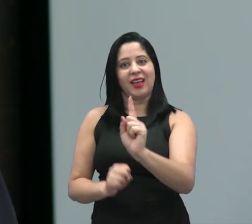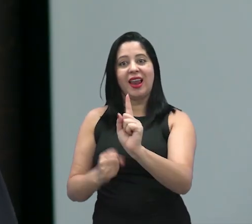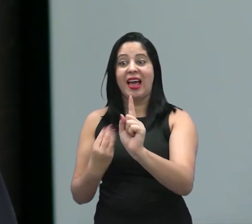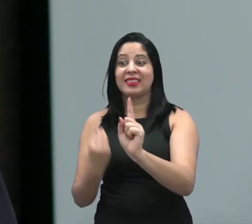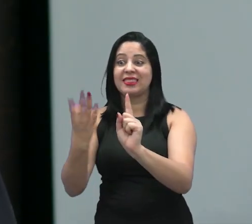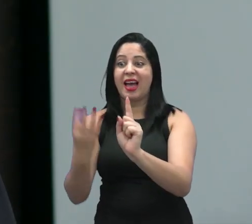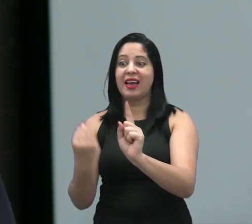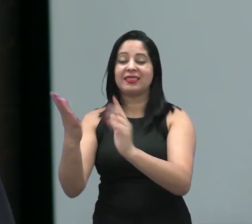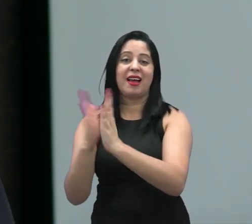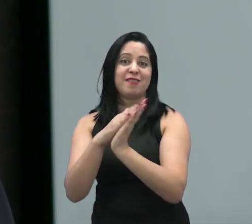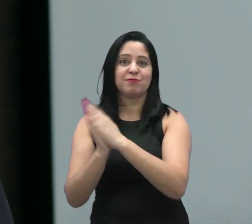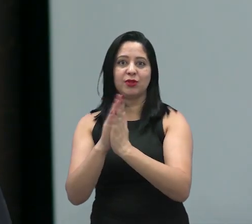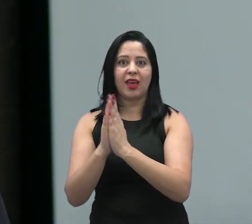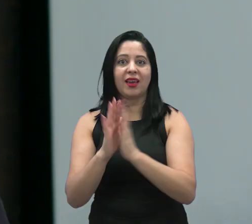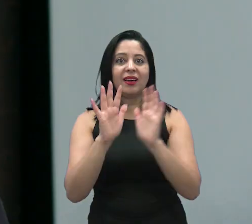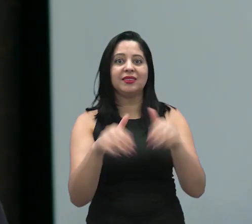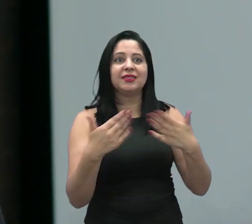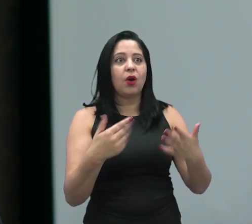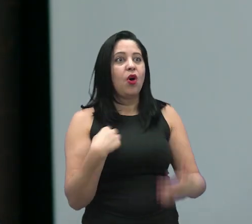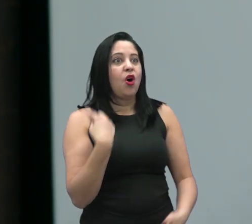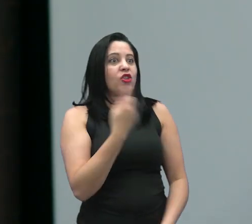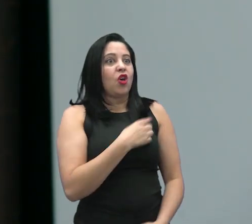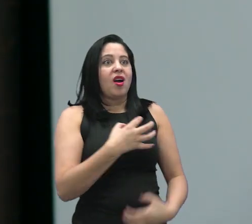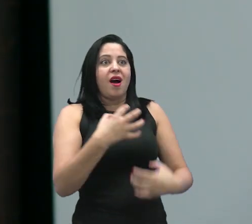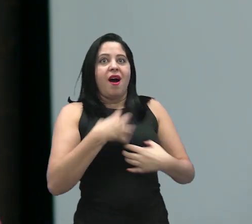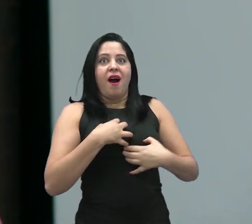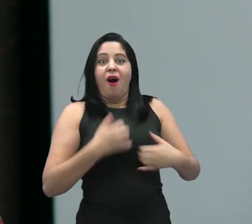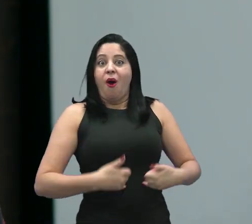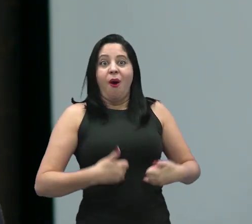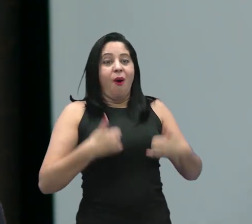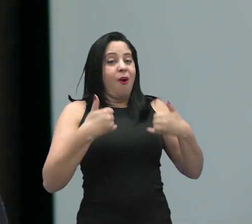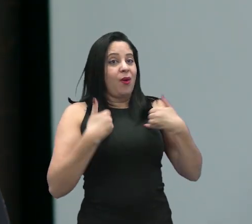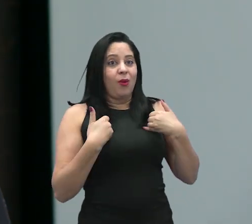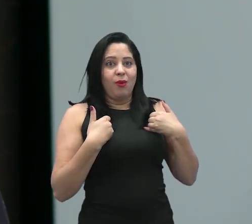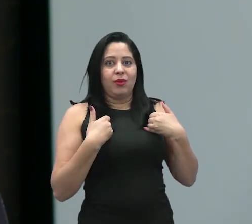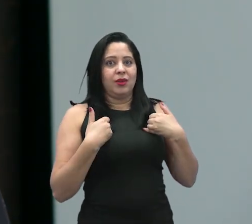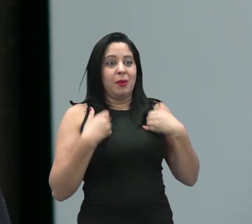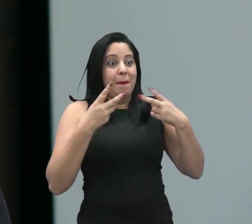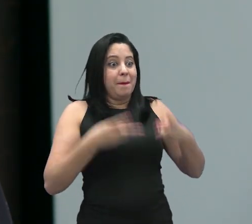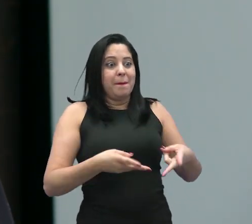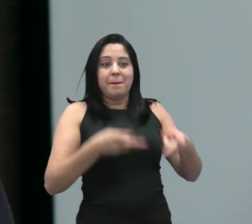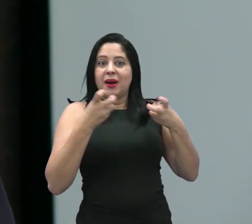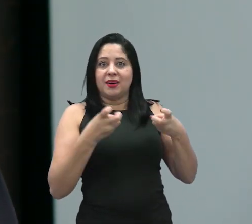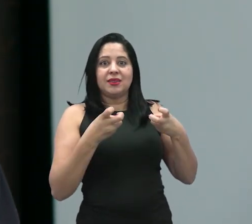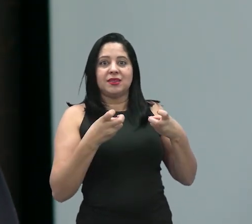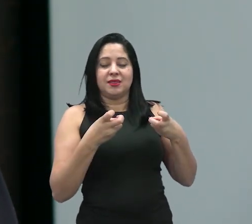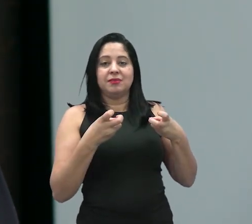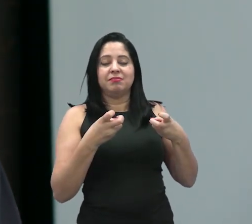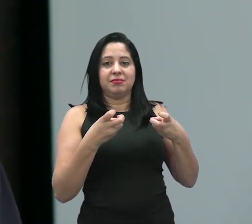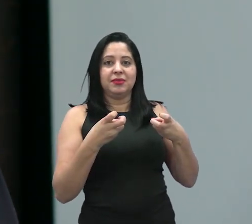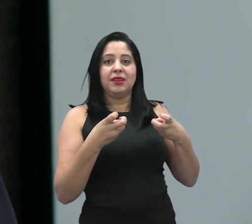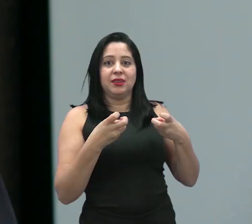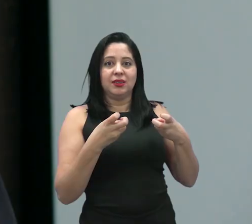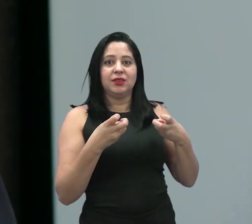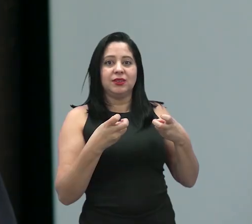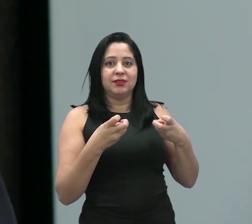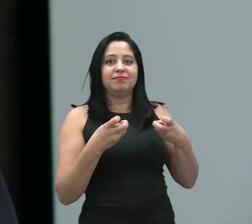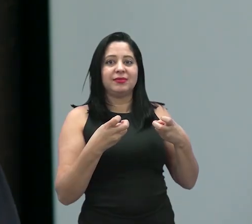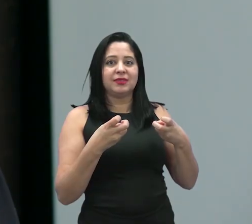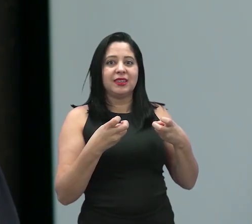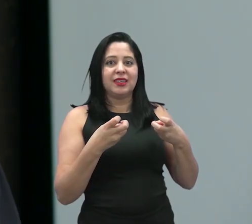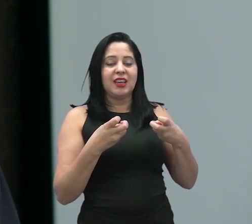nessa entrega. Então isso para nós foi assim um motivo de muito orgulho, de ver realmente que isso, como eu disse para